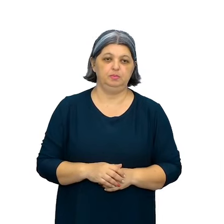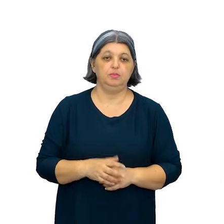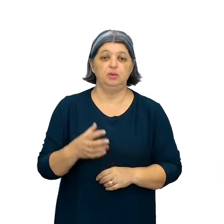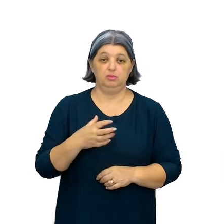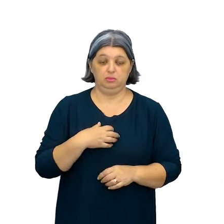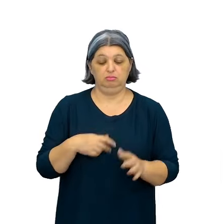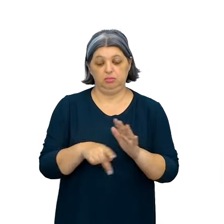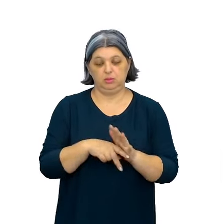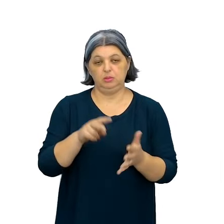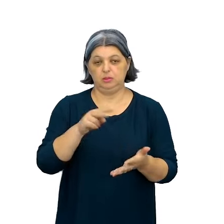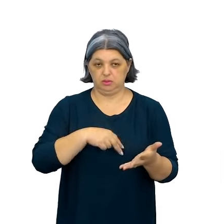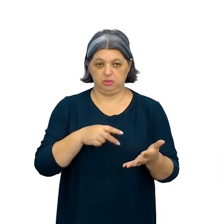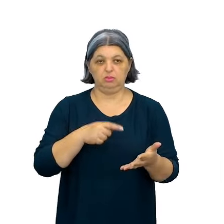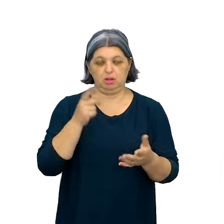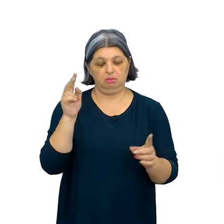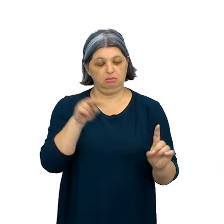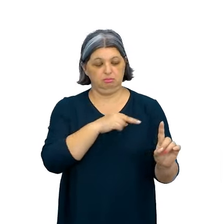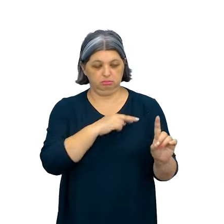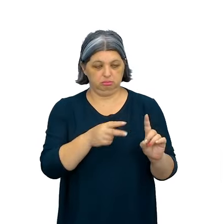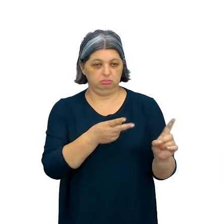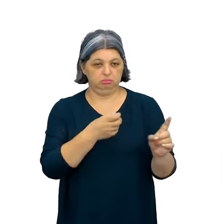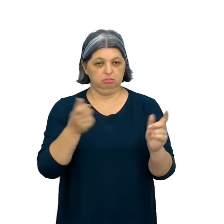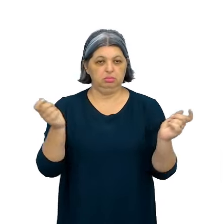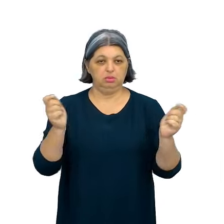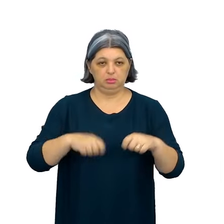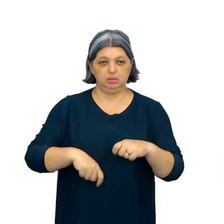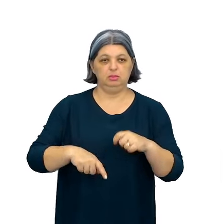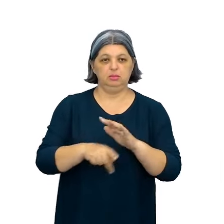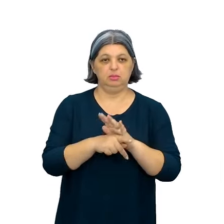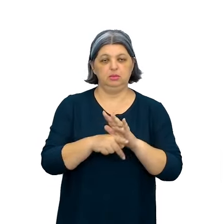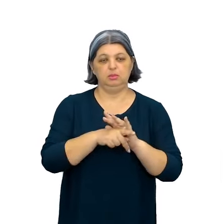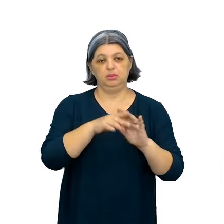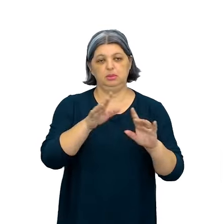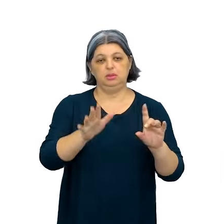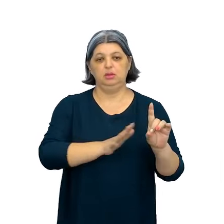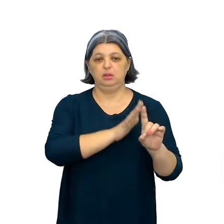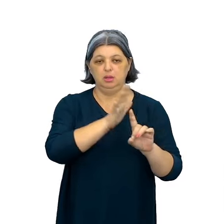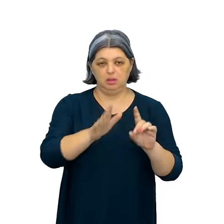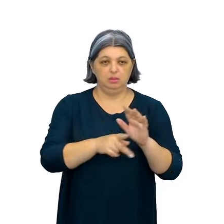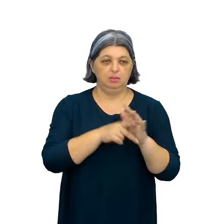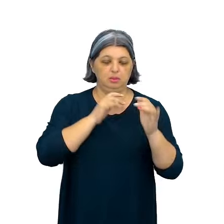dá. Sob essa ótica, tanto as capacidades discursivas quanto as linguísticas estão